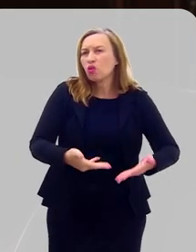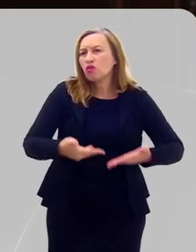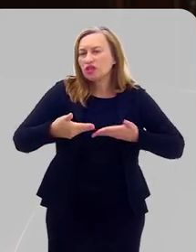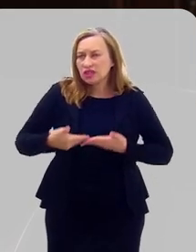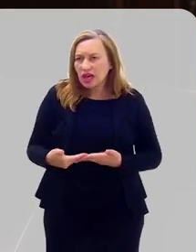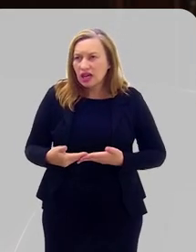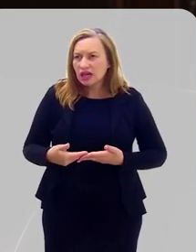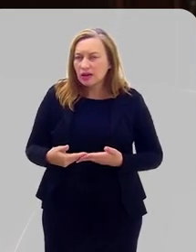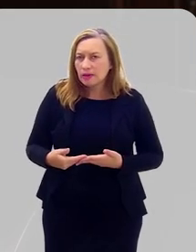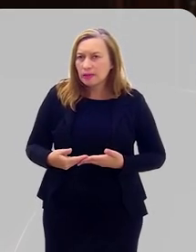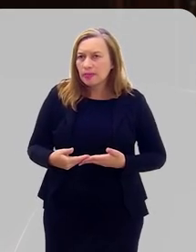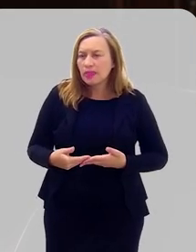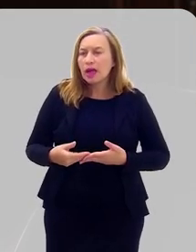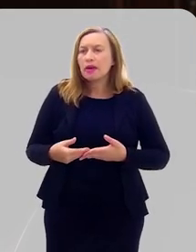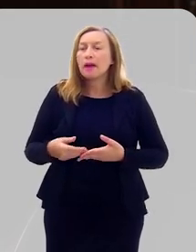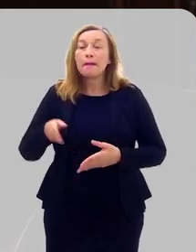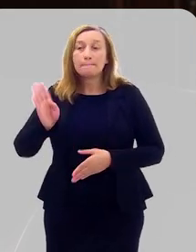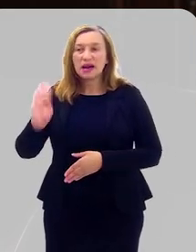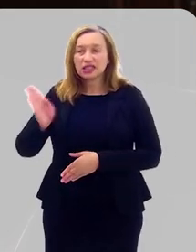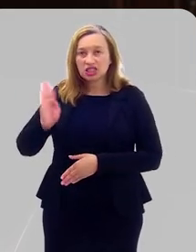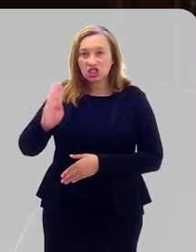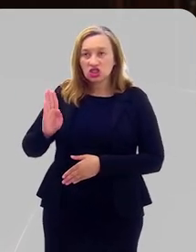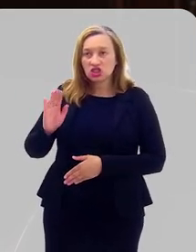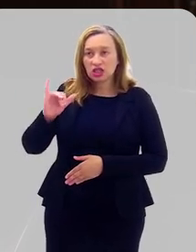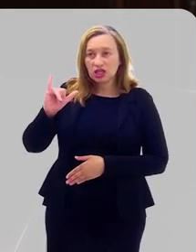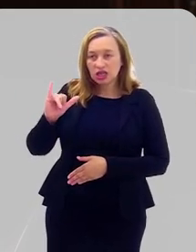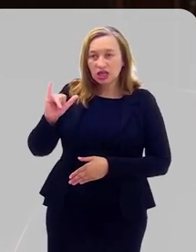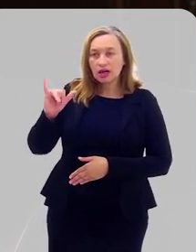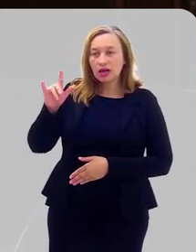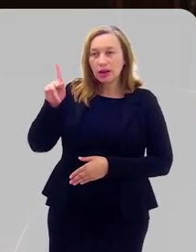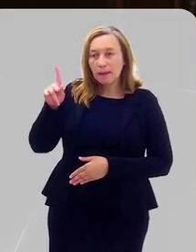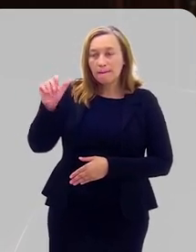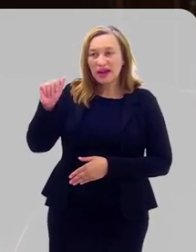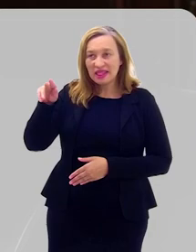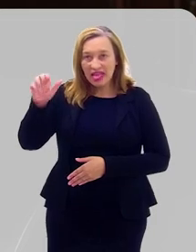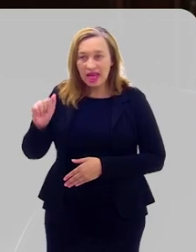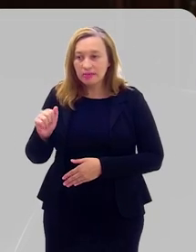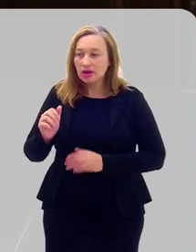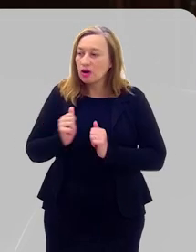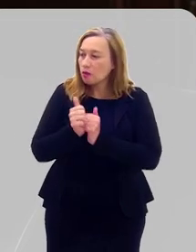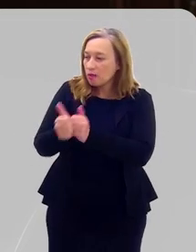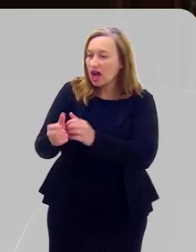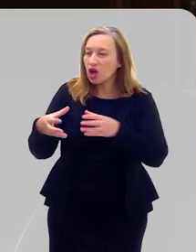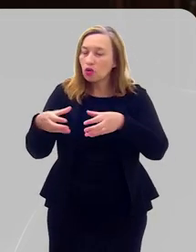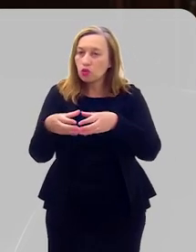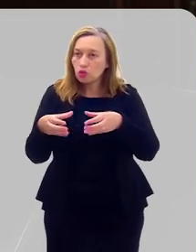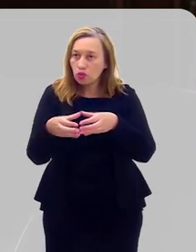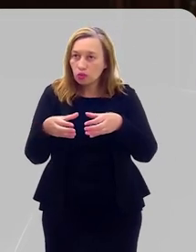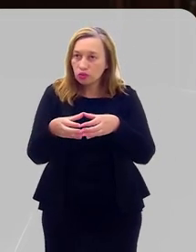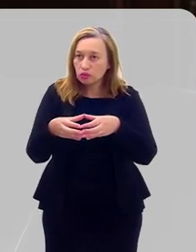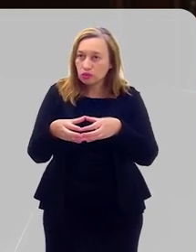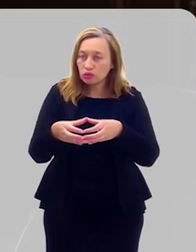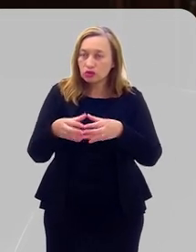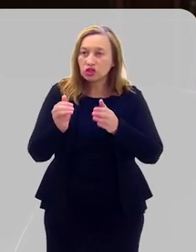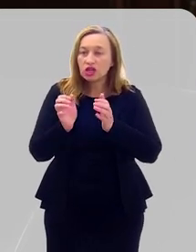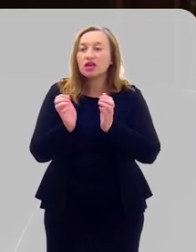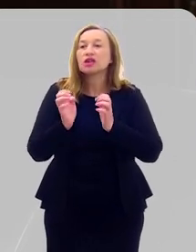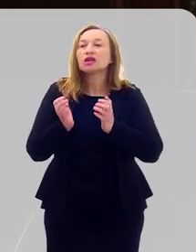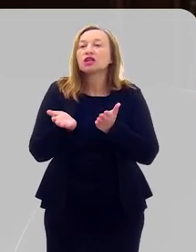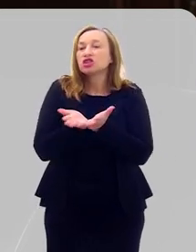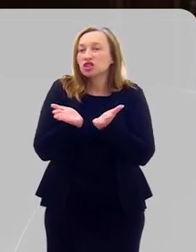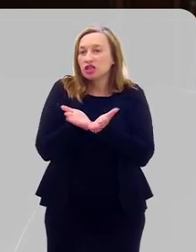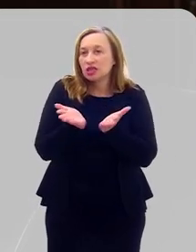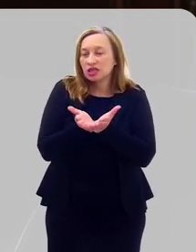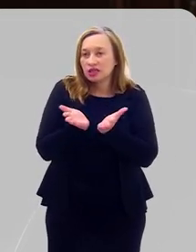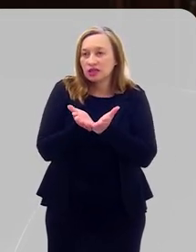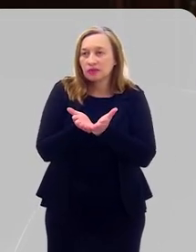igreja convidada, a Igreja Batista Barão da Torre, em Ipanema. Sim. E lá comecei a acompanhar grupos evangélicos, como contrabaixista.